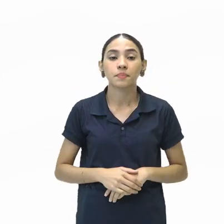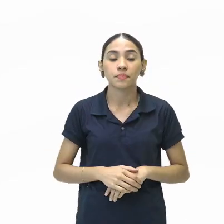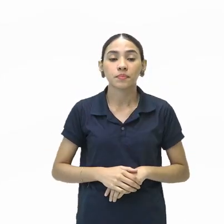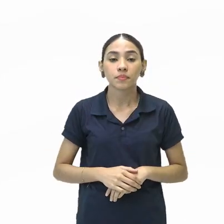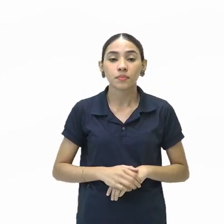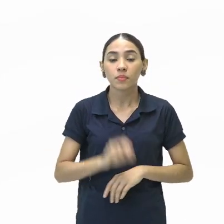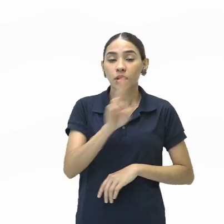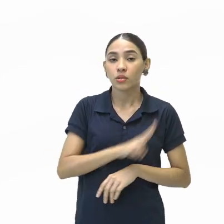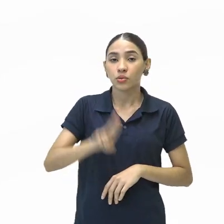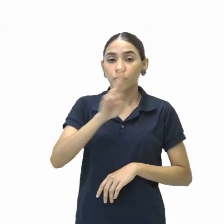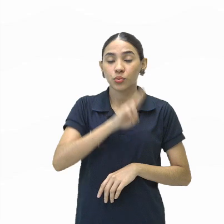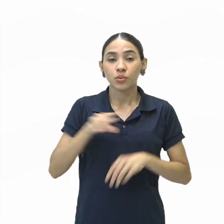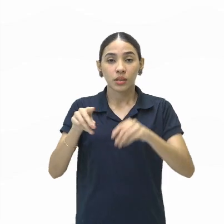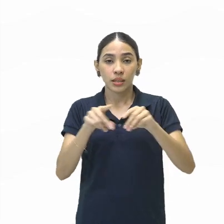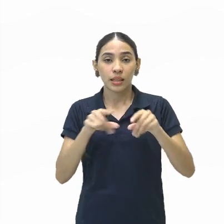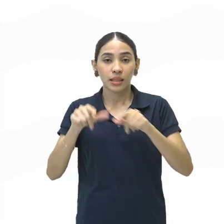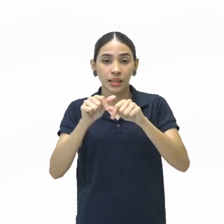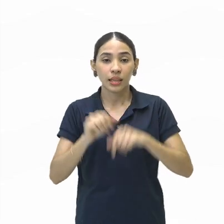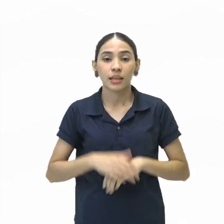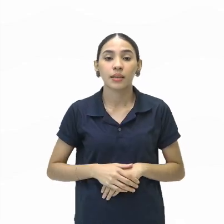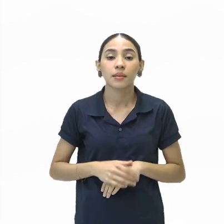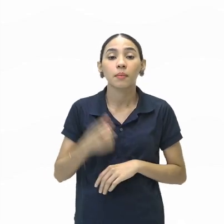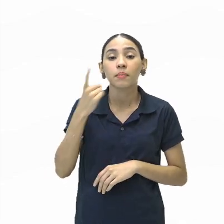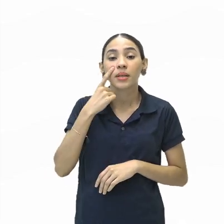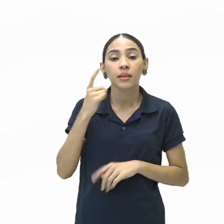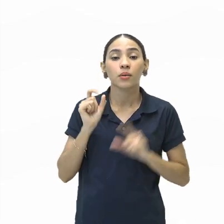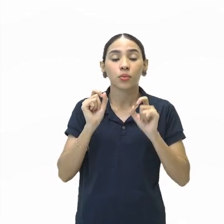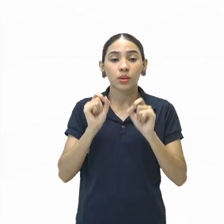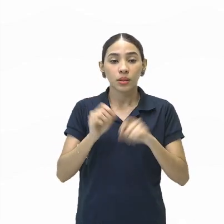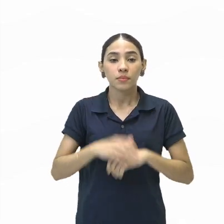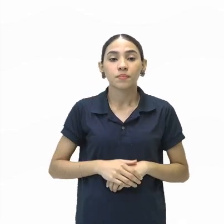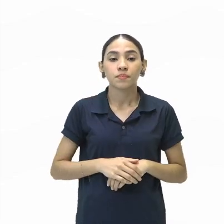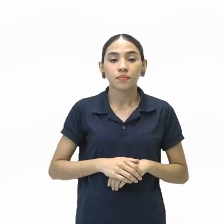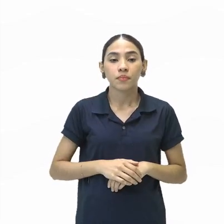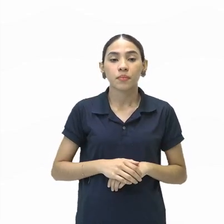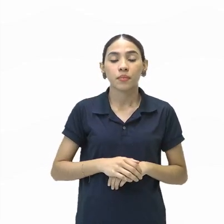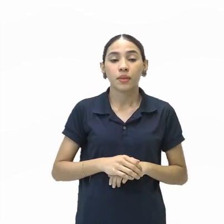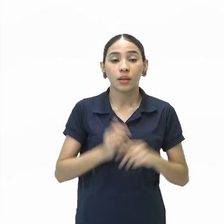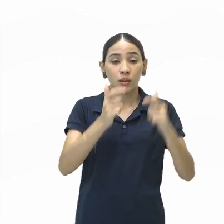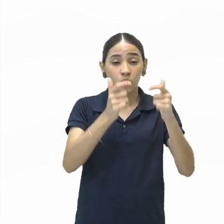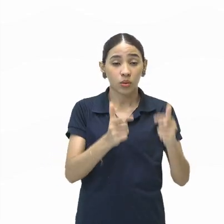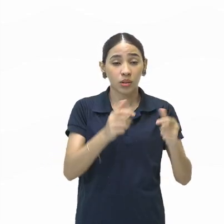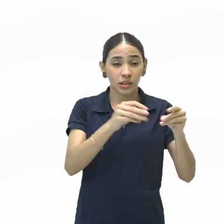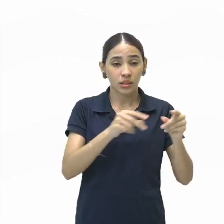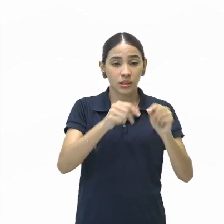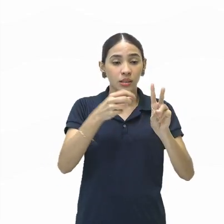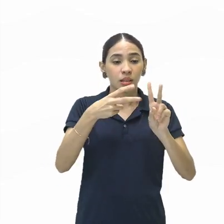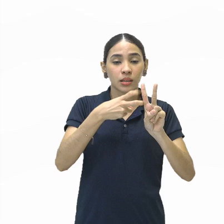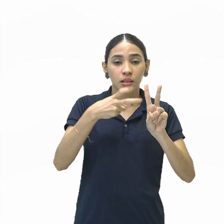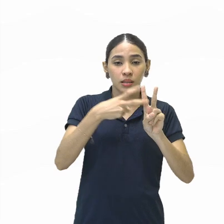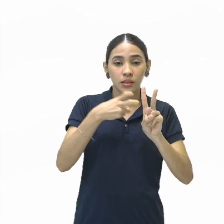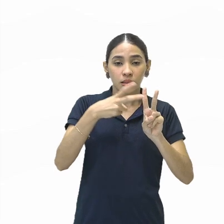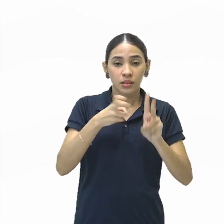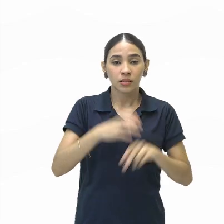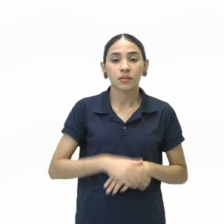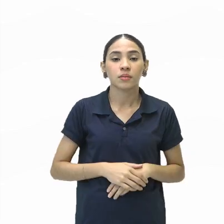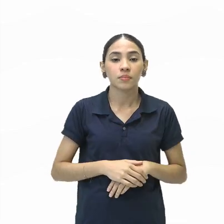de uso da terra no Brasil colônia. Vamos observar terras indígenas que foram expropriadas